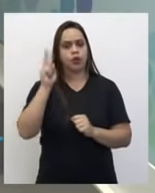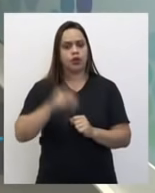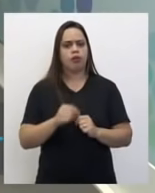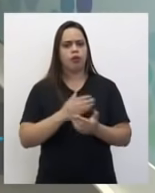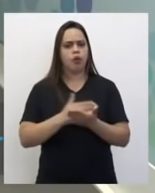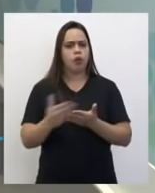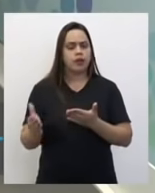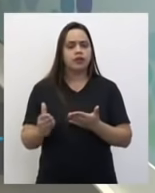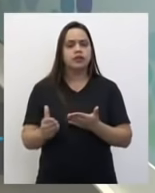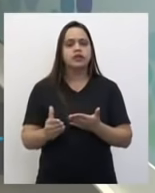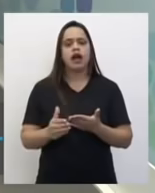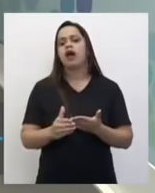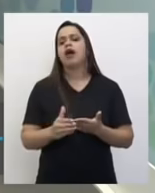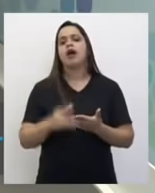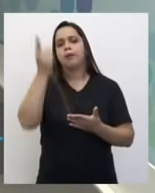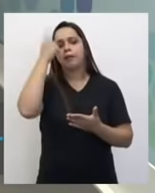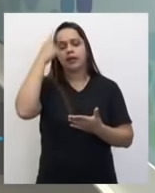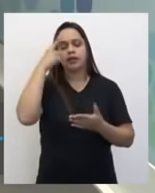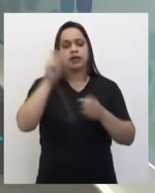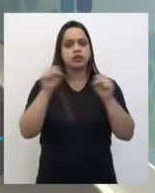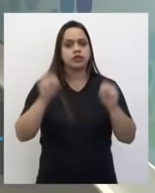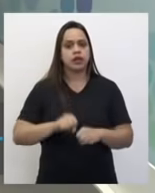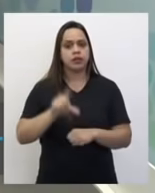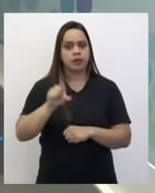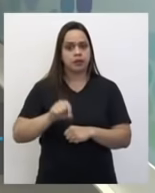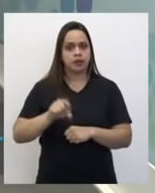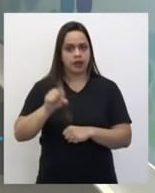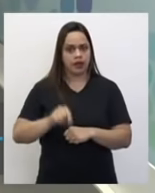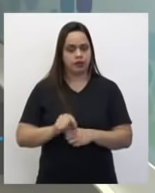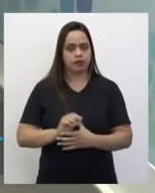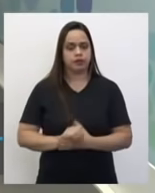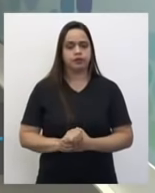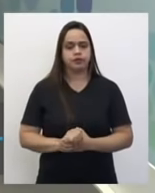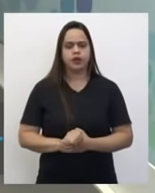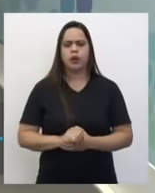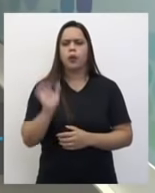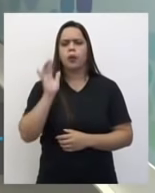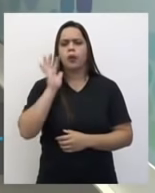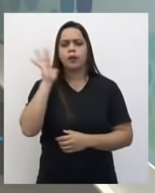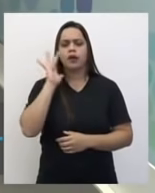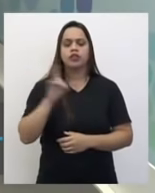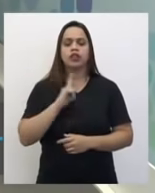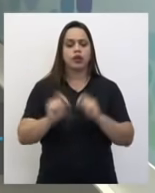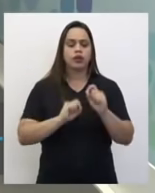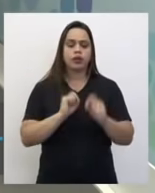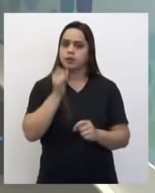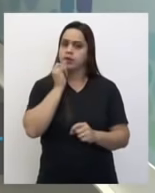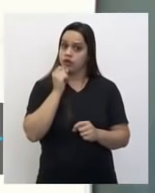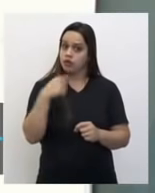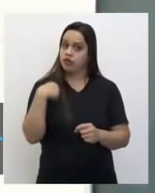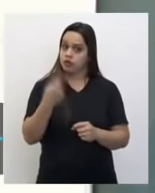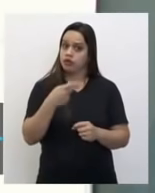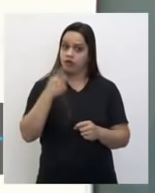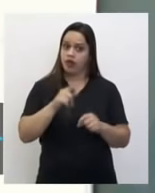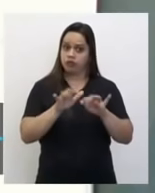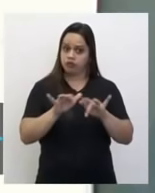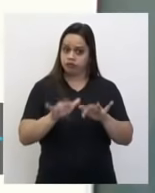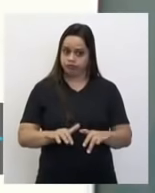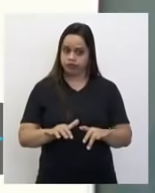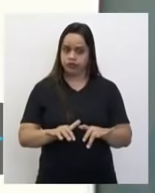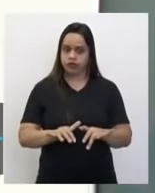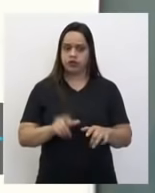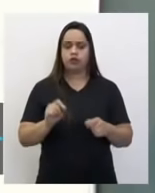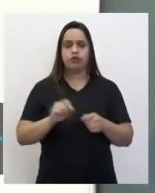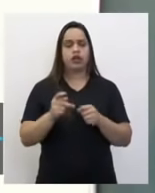binário. Então como ele vai funcionar? Imagina que eu tenha uma corrente passando, né? A gente tá falando sobre computador, então a gente tá falando sobre